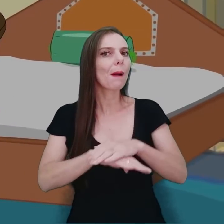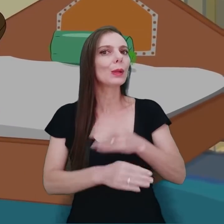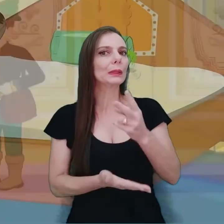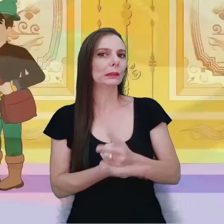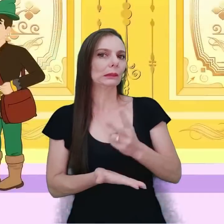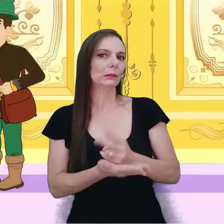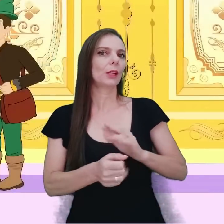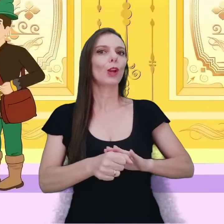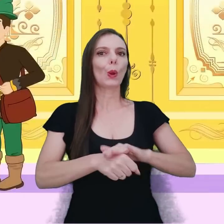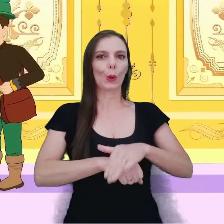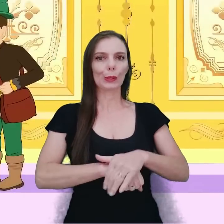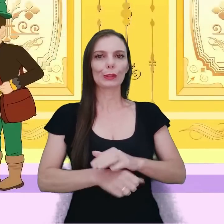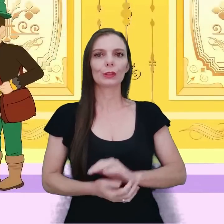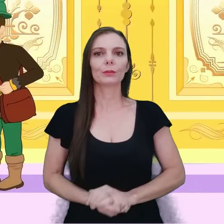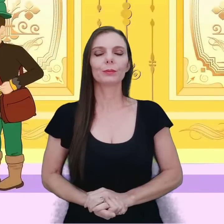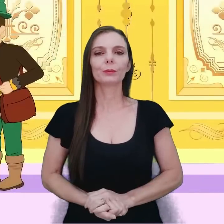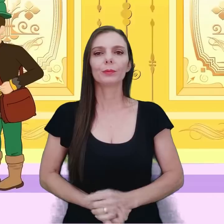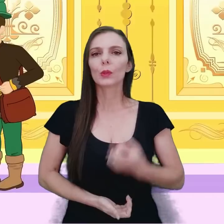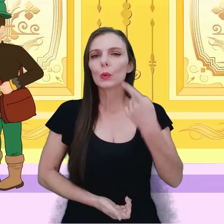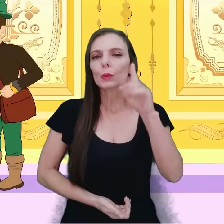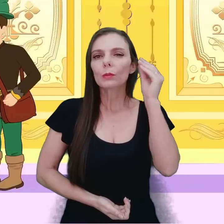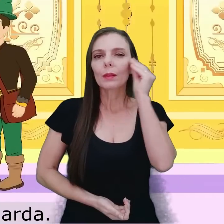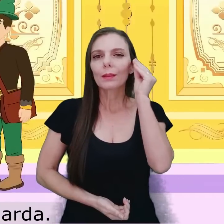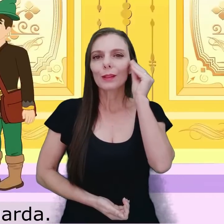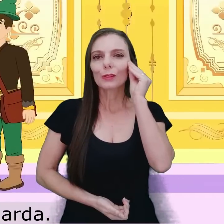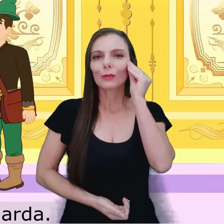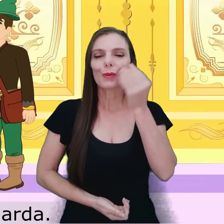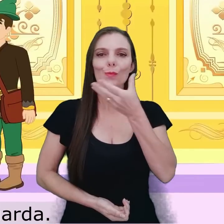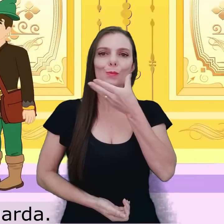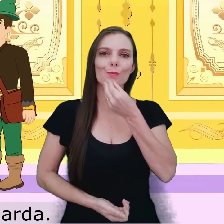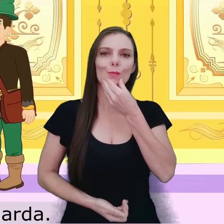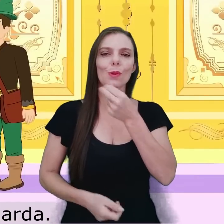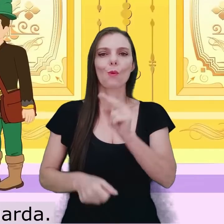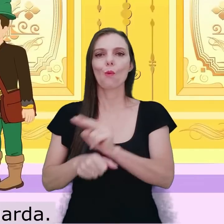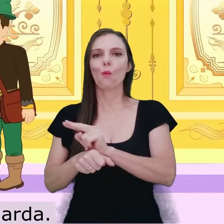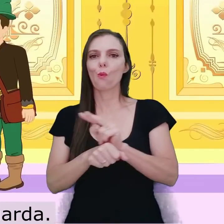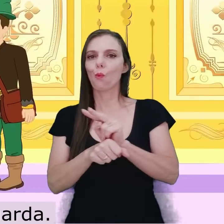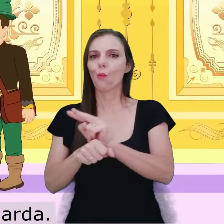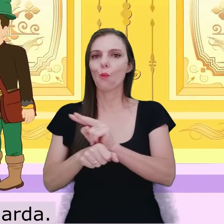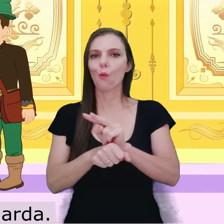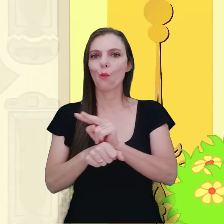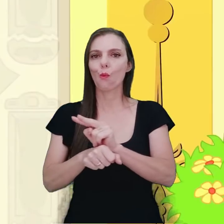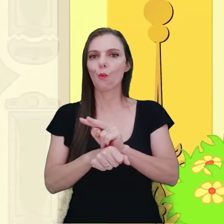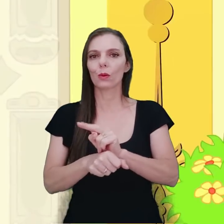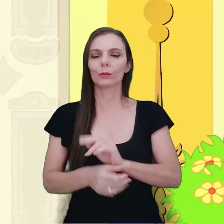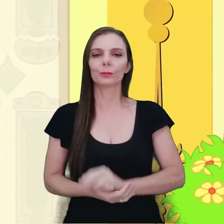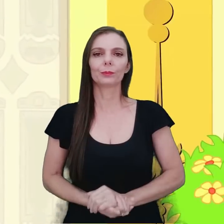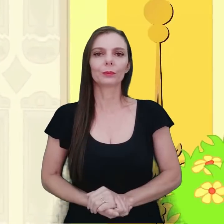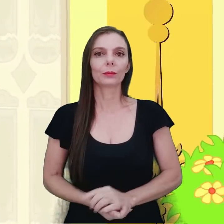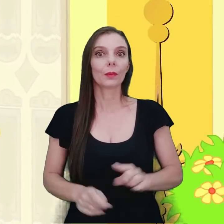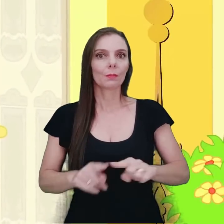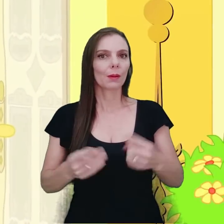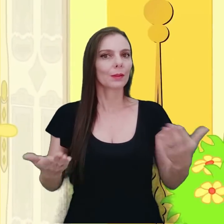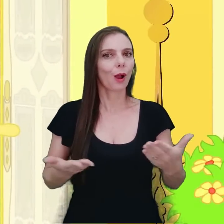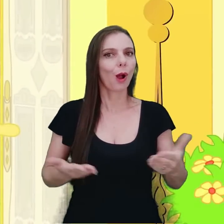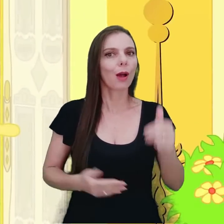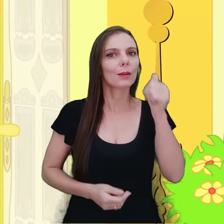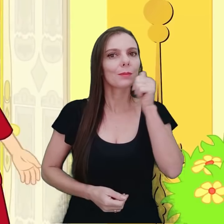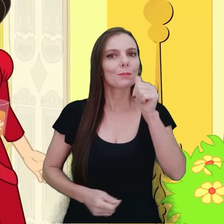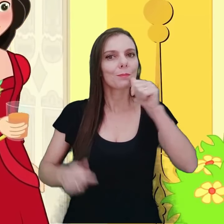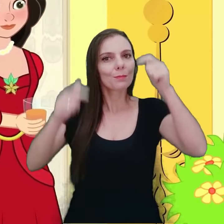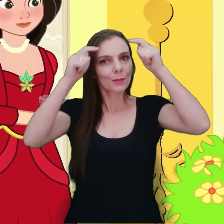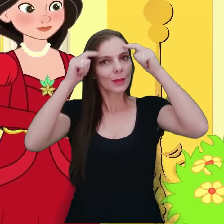noite. Em sua última tentativa, lá estava o jovem fazendo guarda. Dessa vez, a